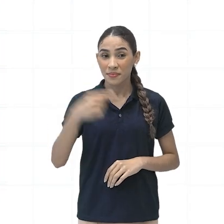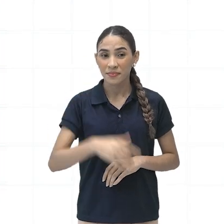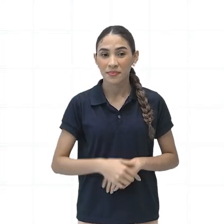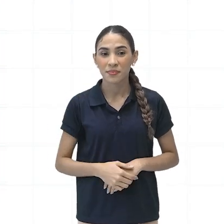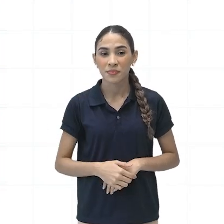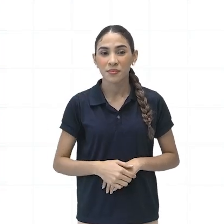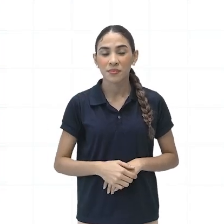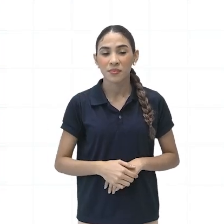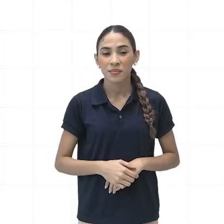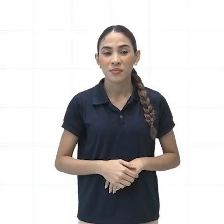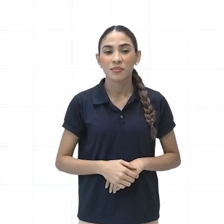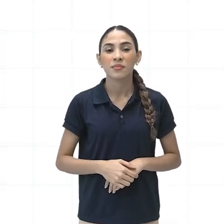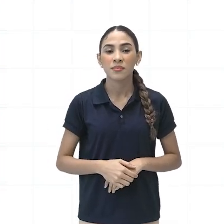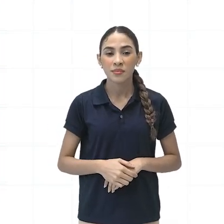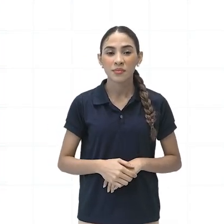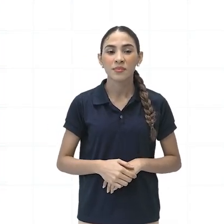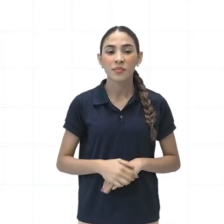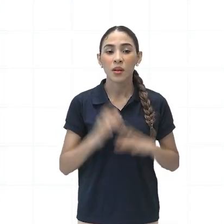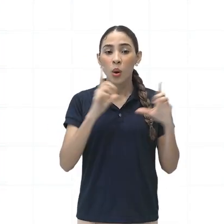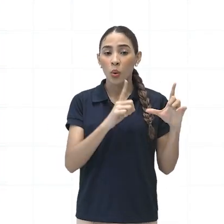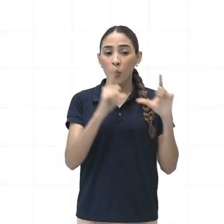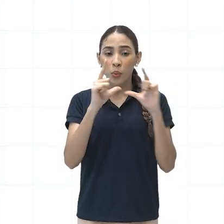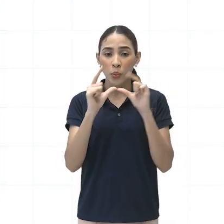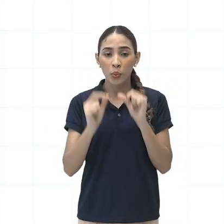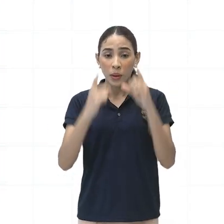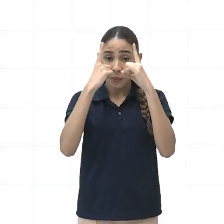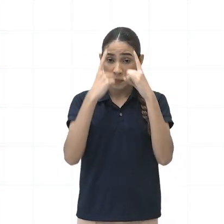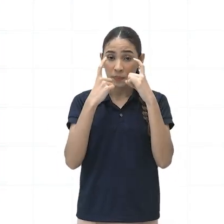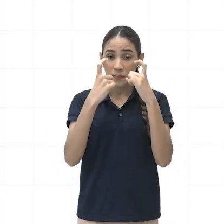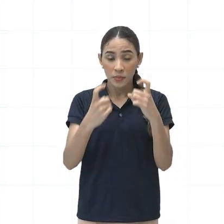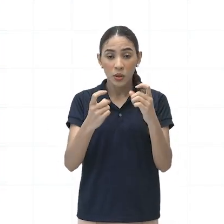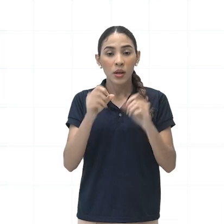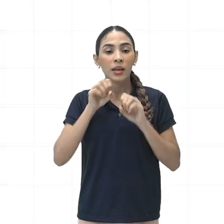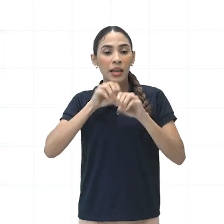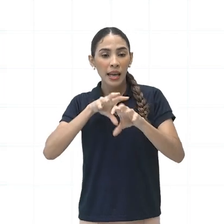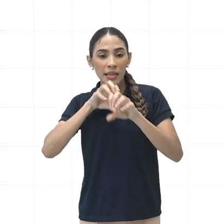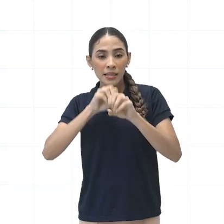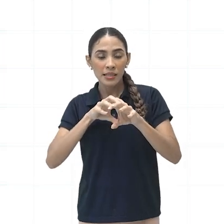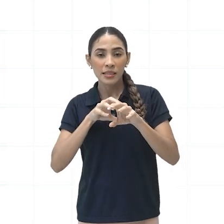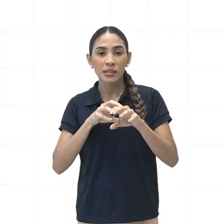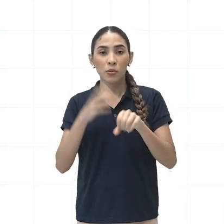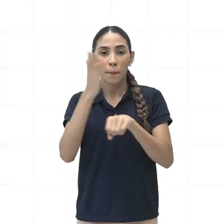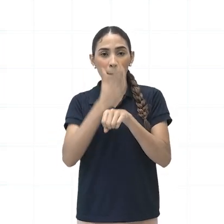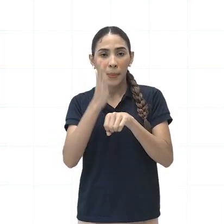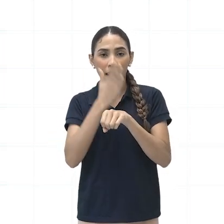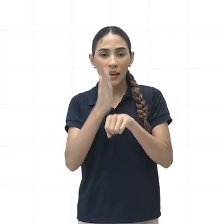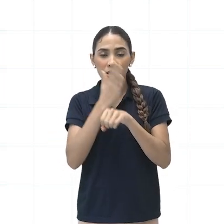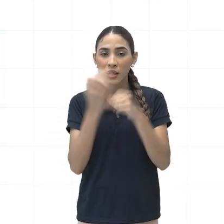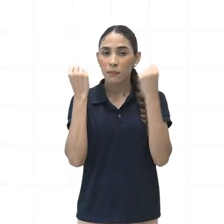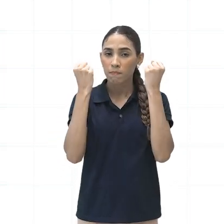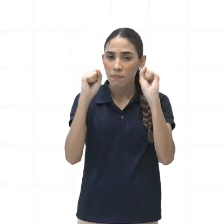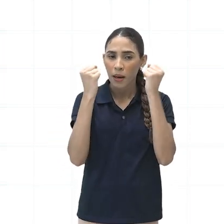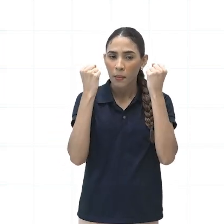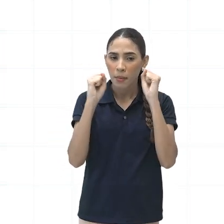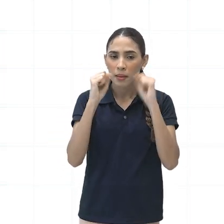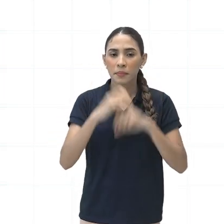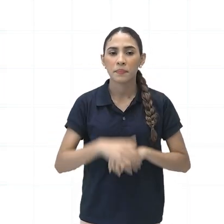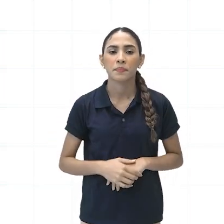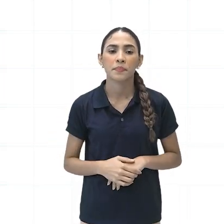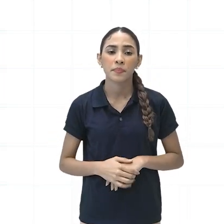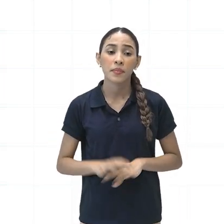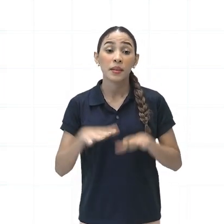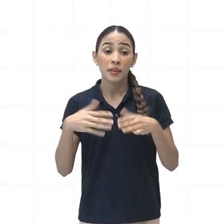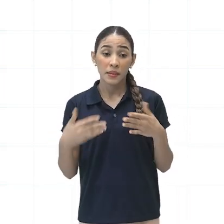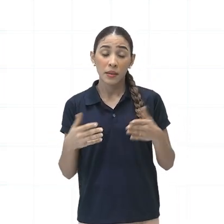benefício social é a redução da violência por meio da educação esportiva. Então, como